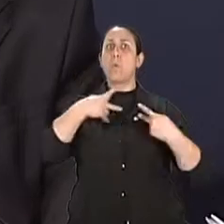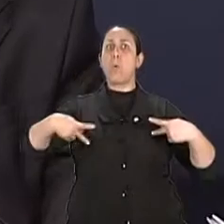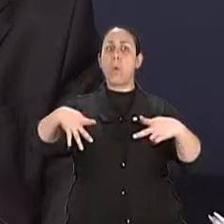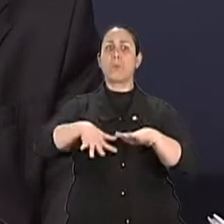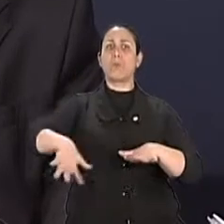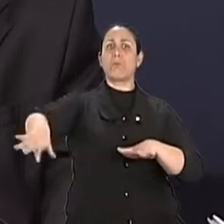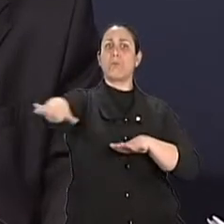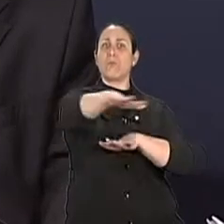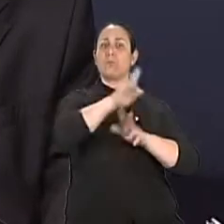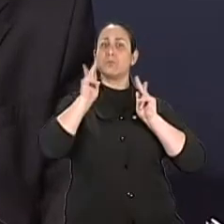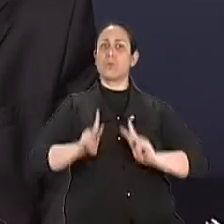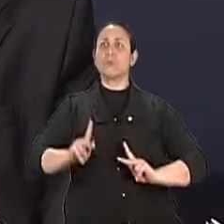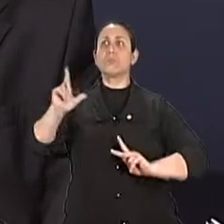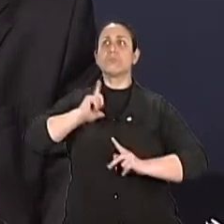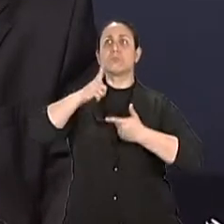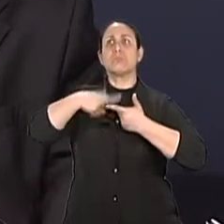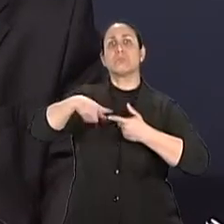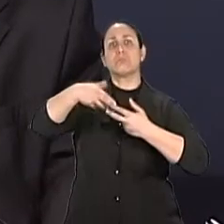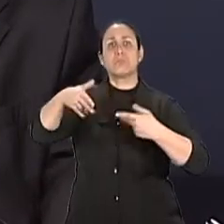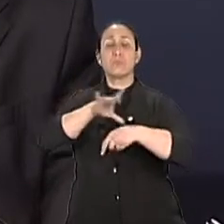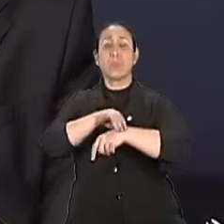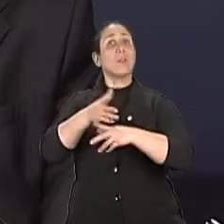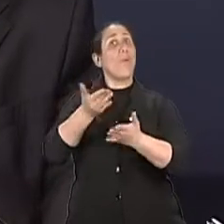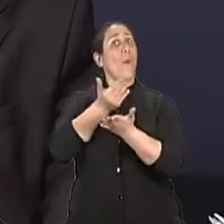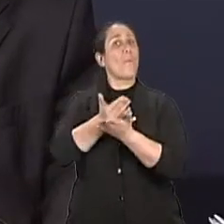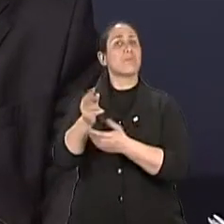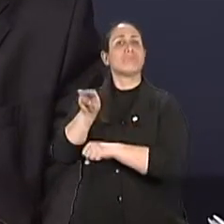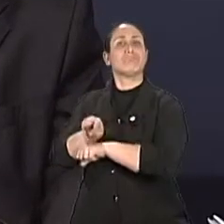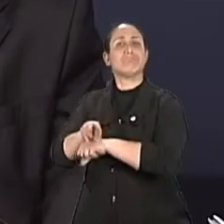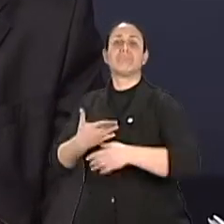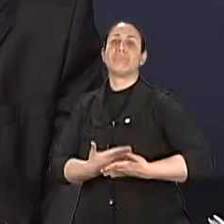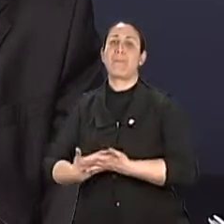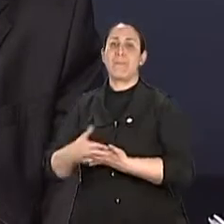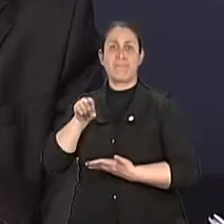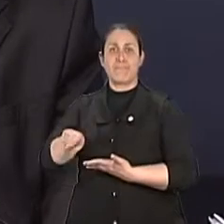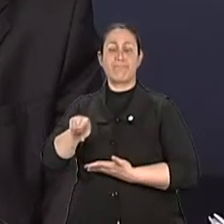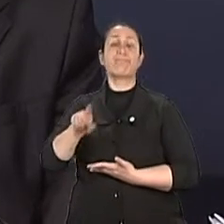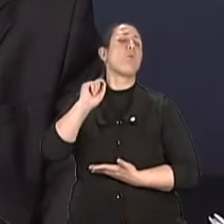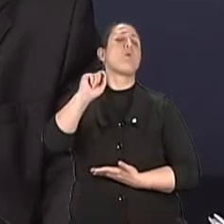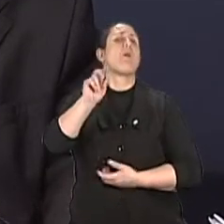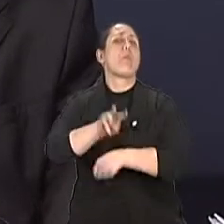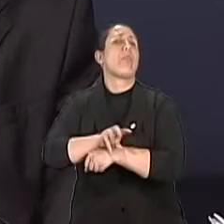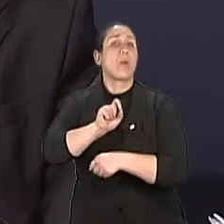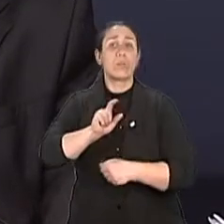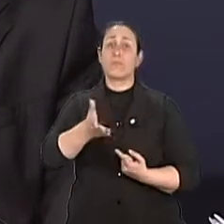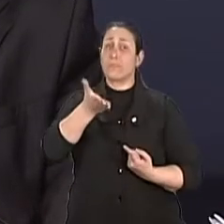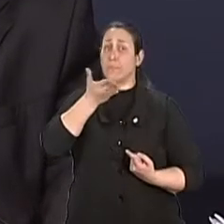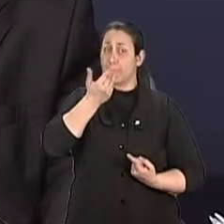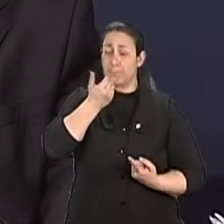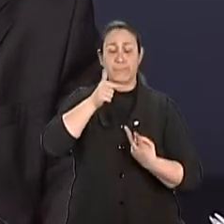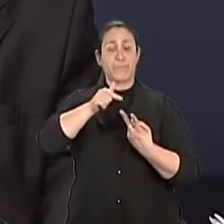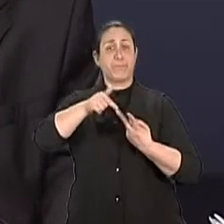começar a educação na infância e começa com alimentação. Alimentação, atividade